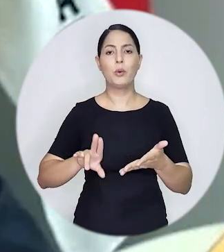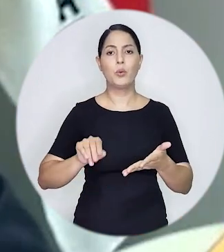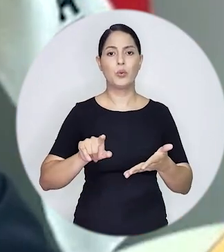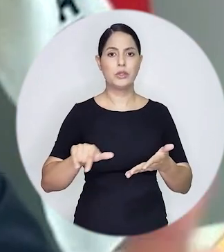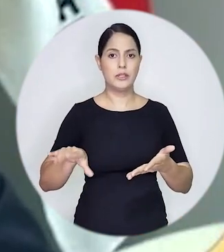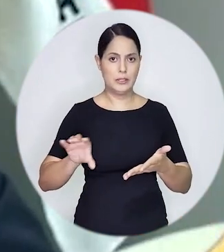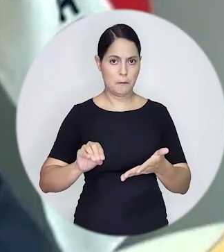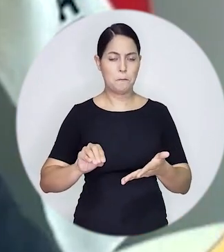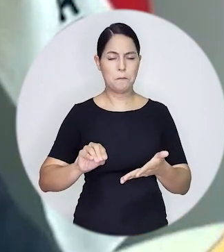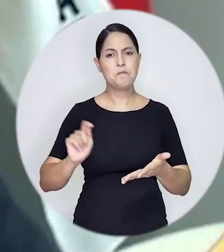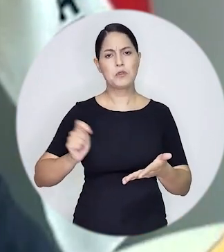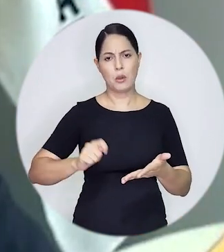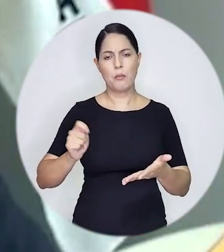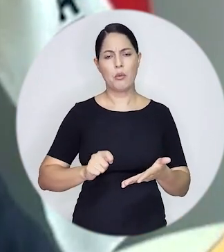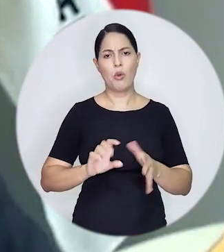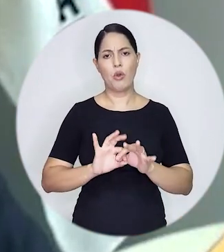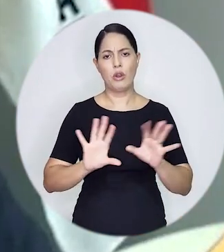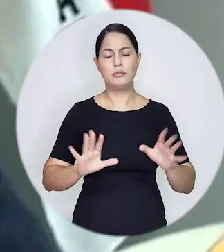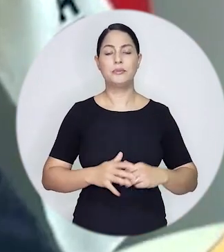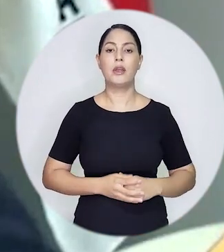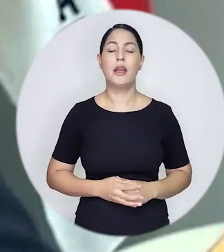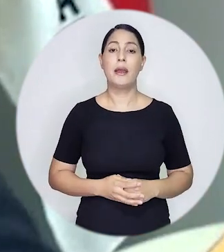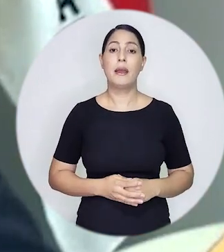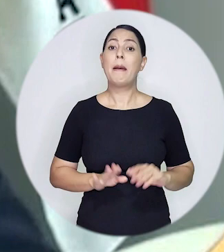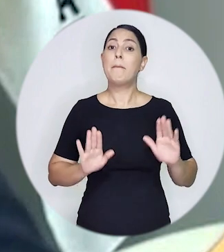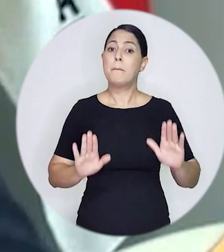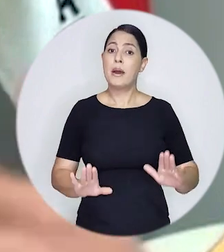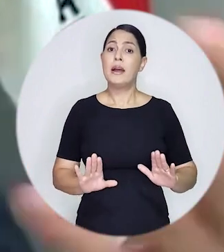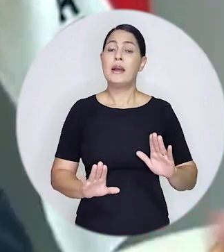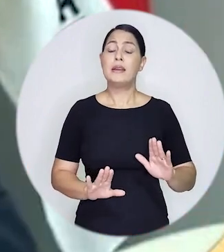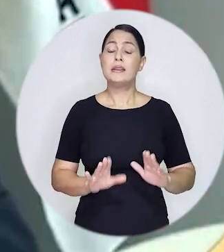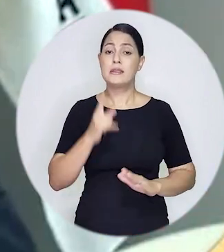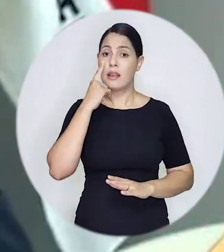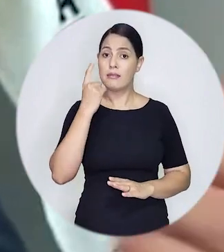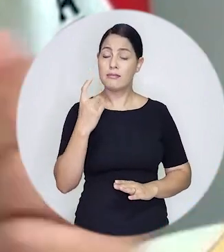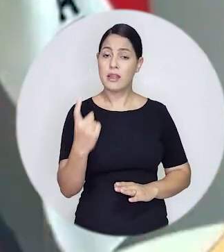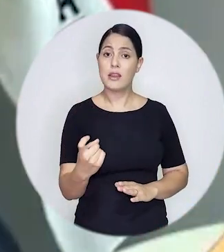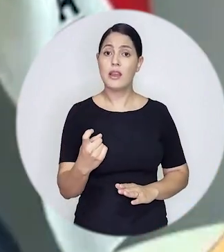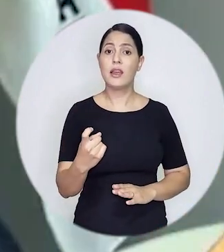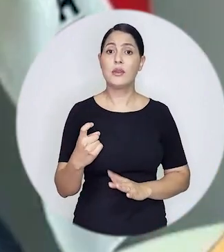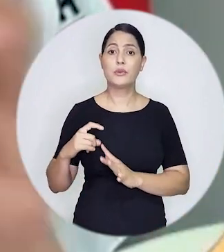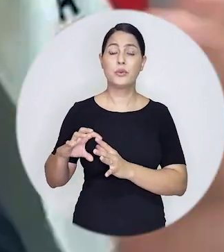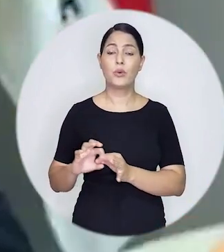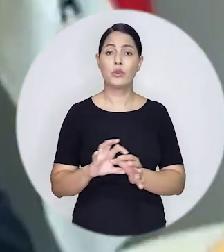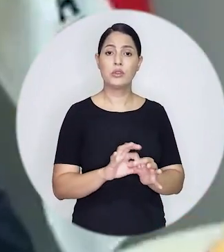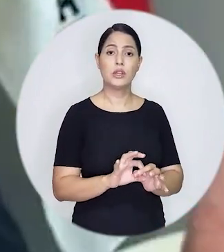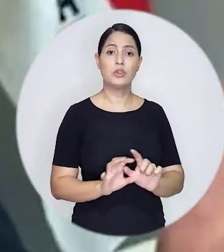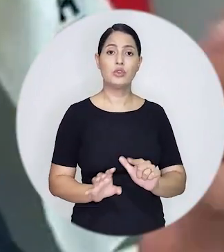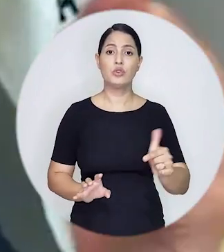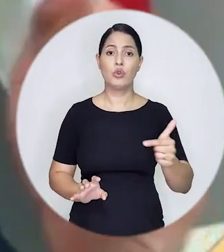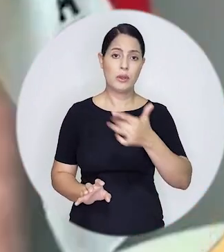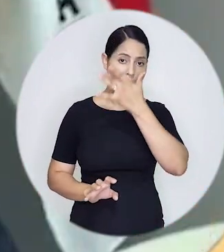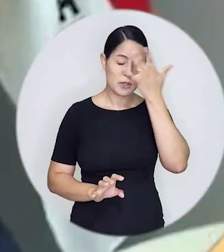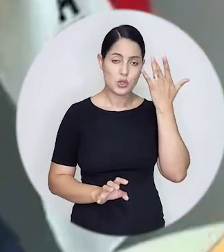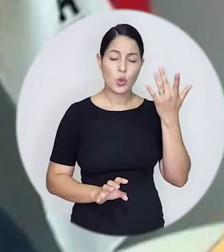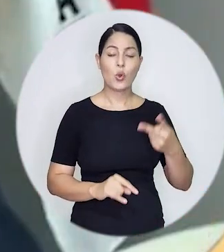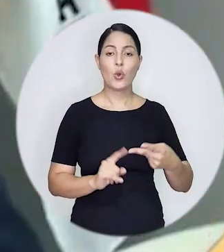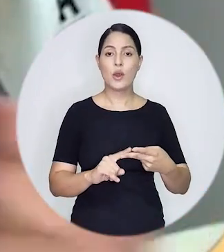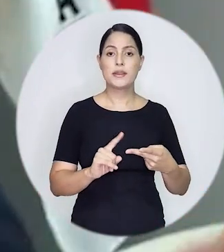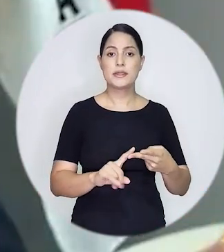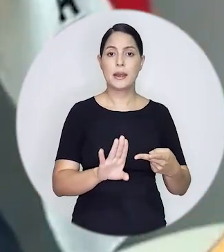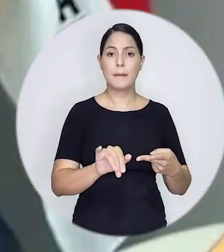de reconhecimento de união estável. O que acontece agora? Como tem situações exatamente que envolvem interesse, pode ter interesse de